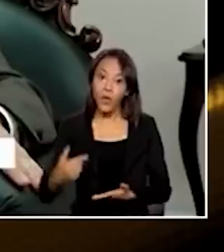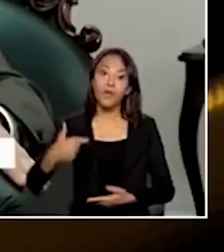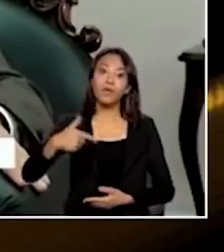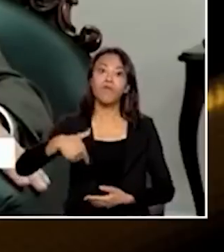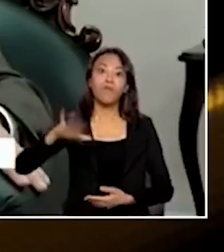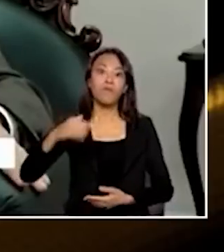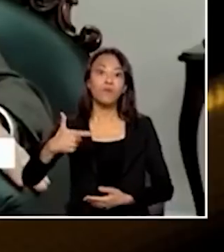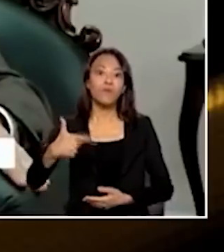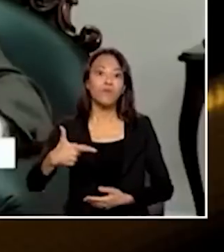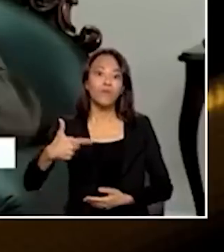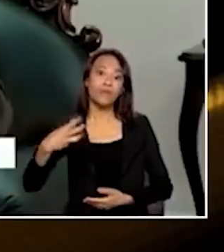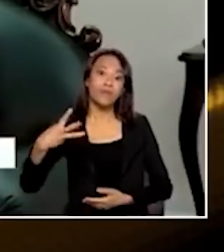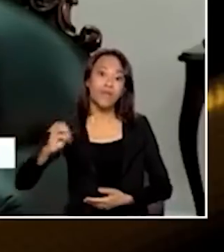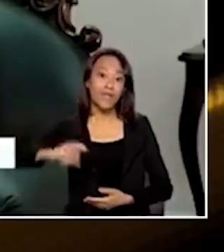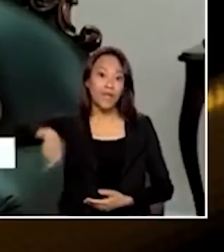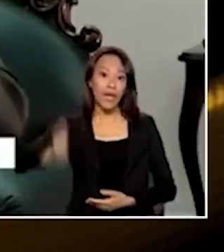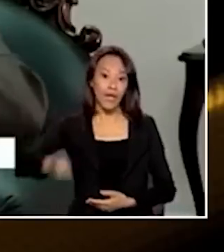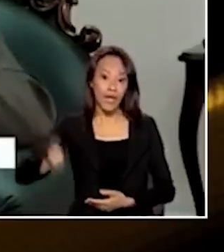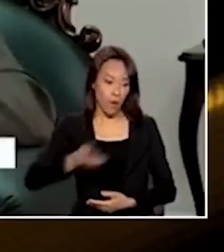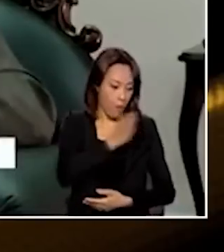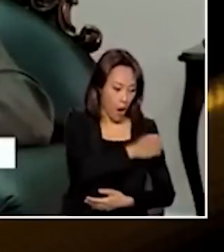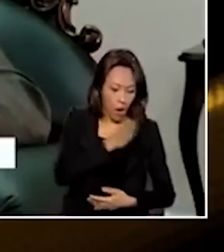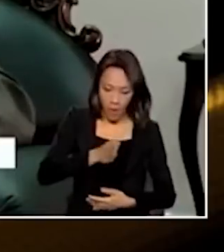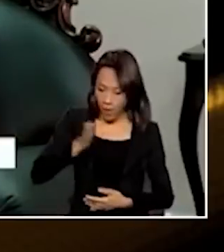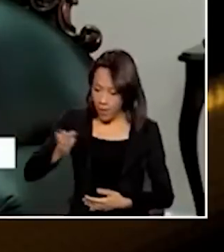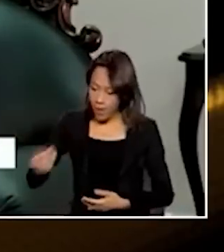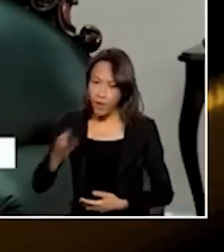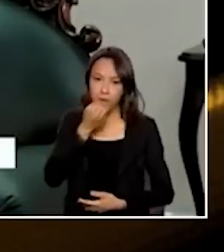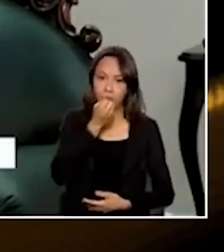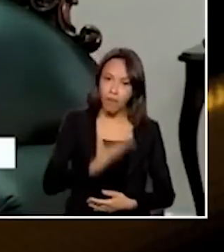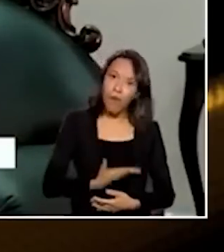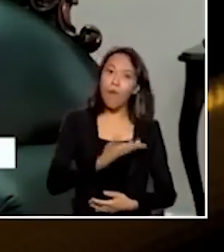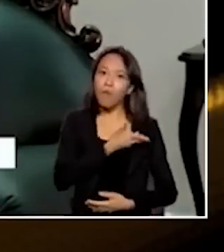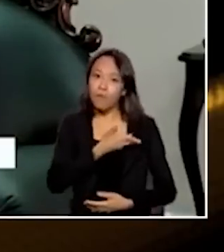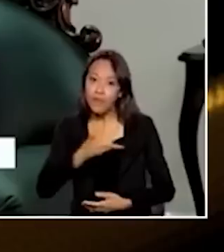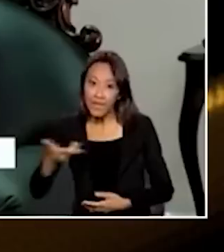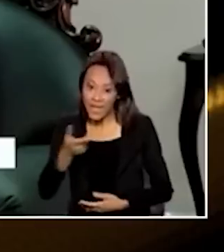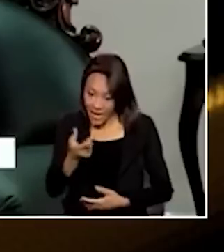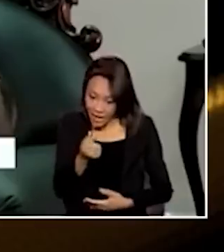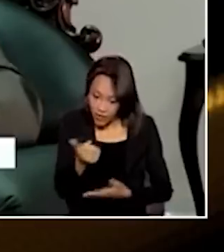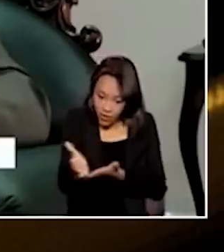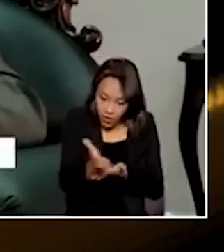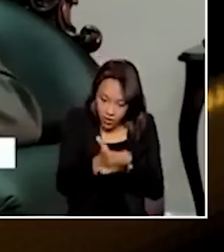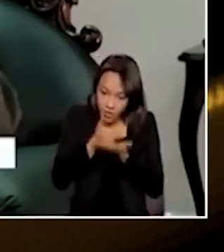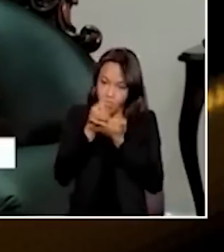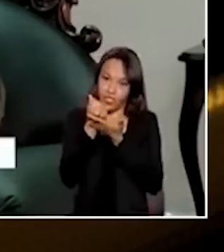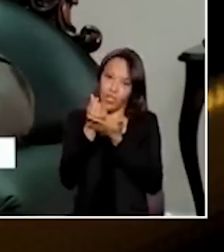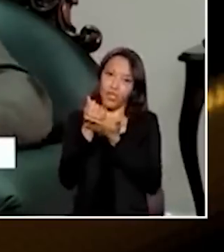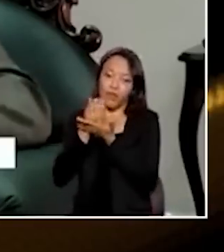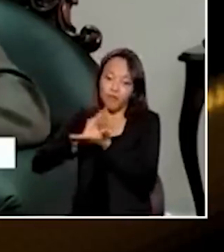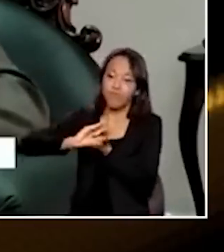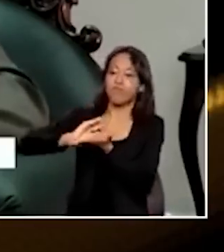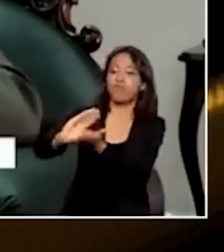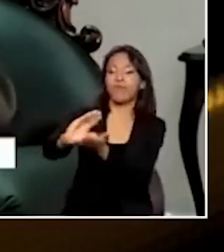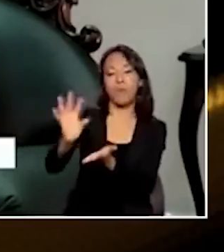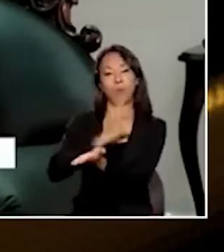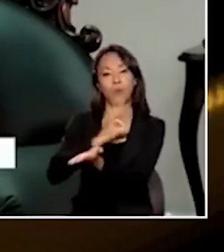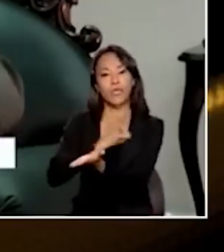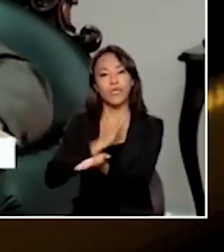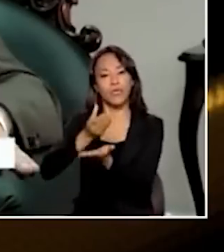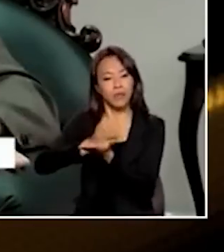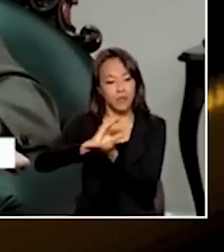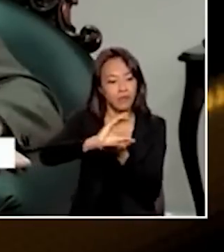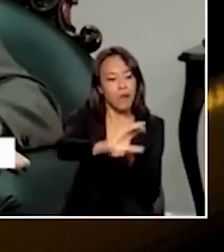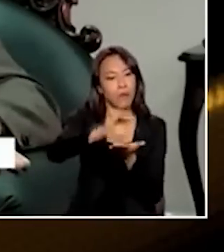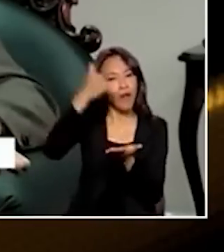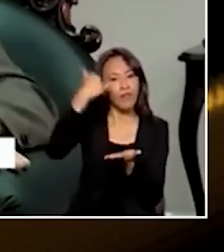com essa finalidade pessoas com comorbidades com problemas de saúde mães a voz que tinham a guarda